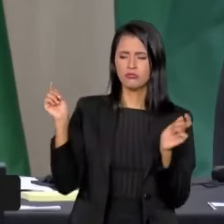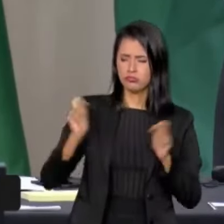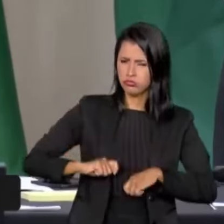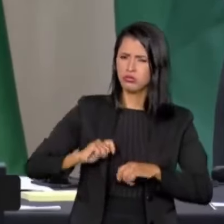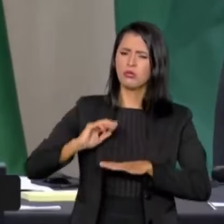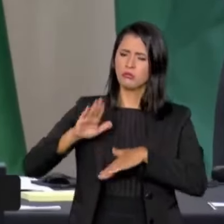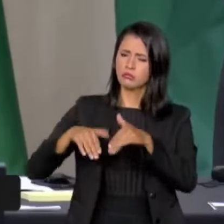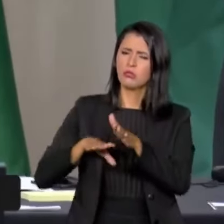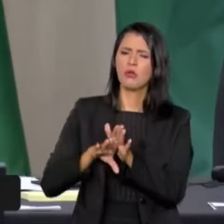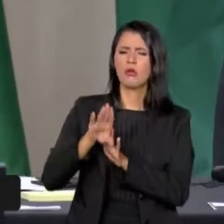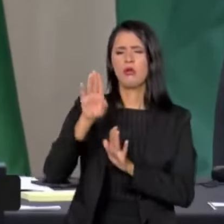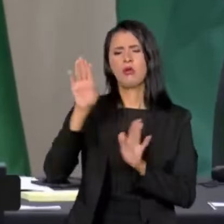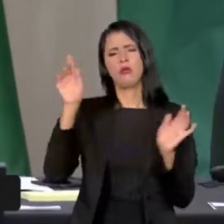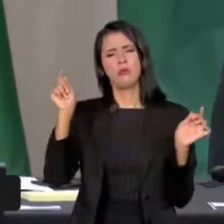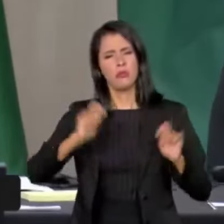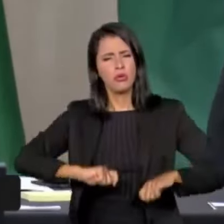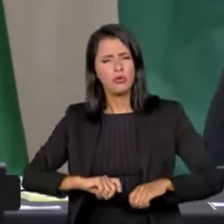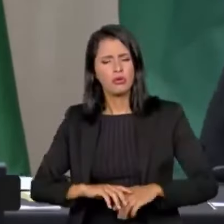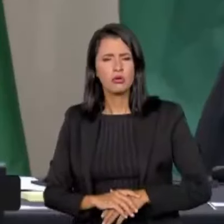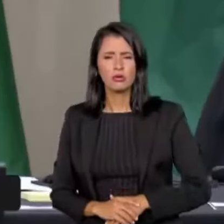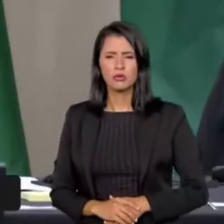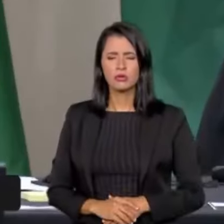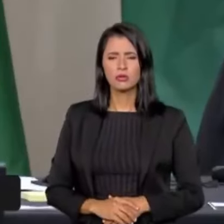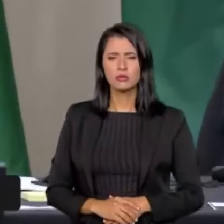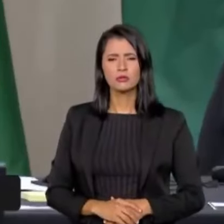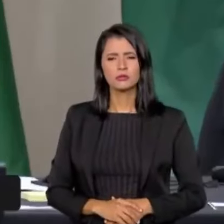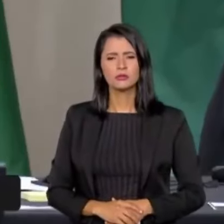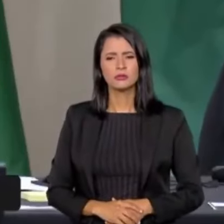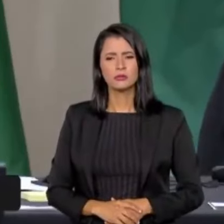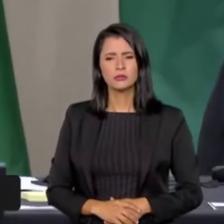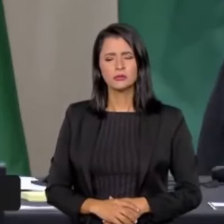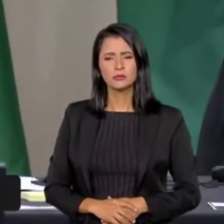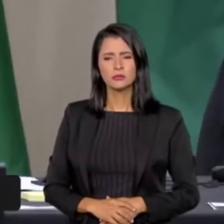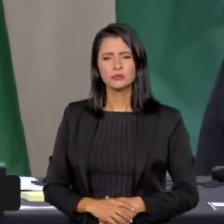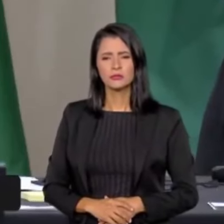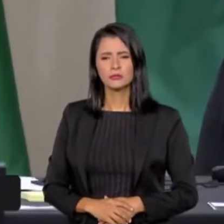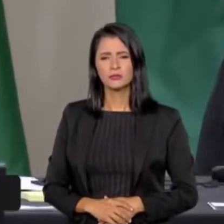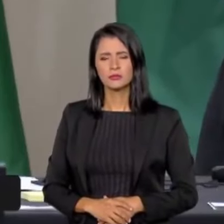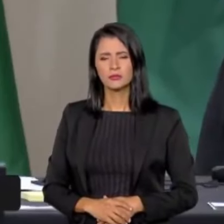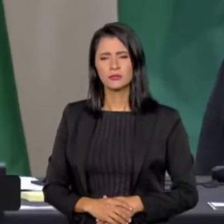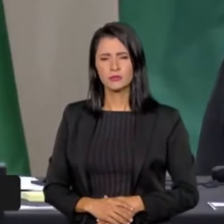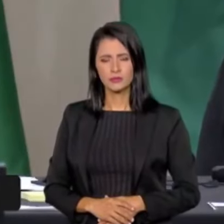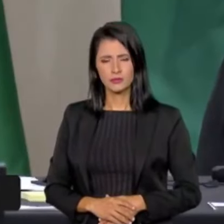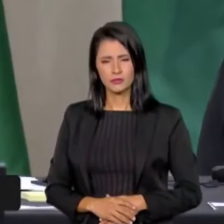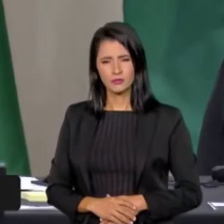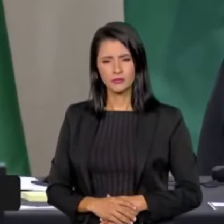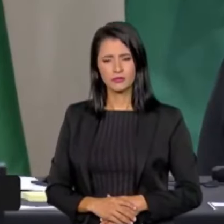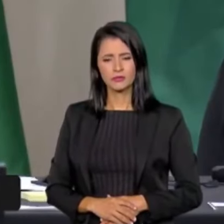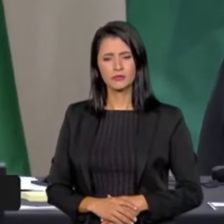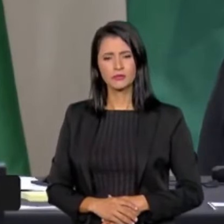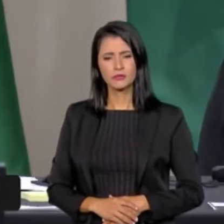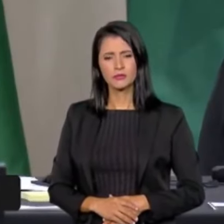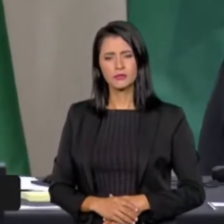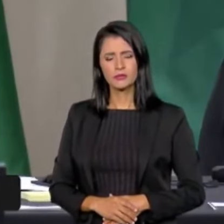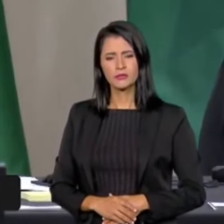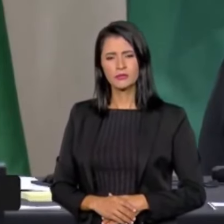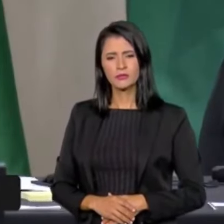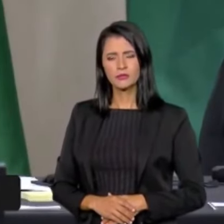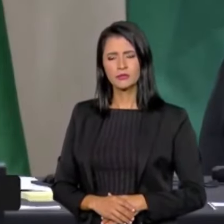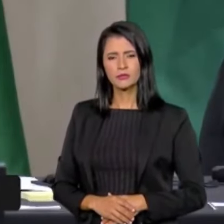potencial de crescimento. Our trade flow was $2.7 billion last year, but it exceeded $5